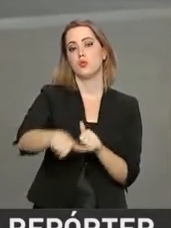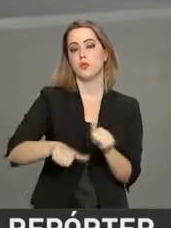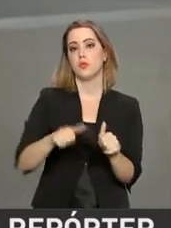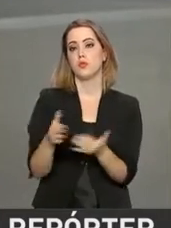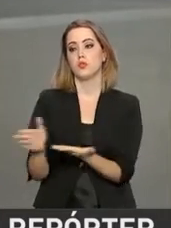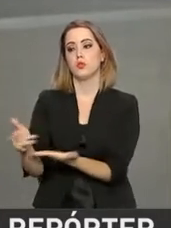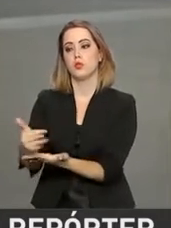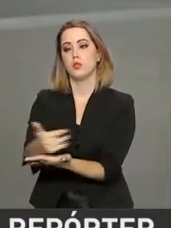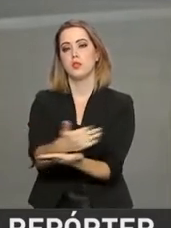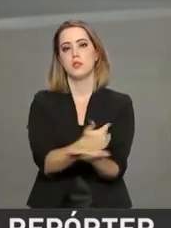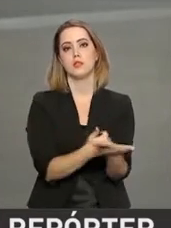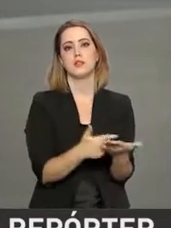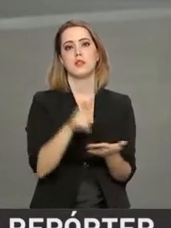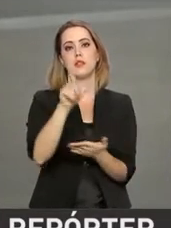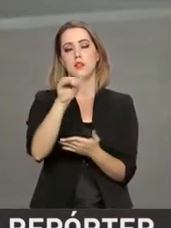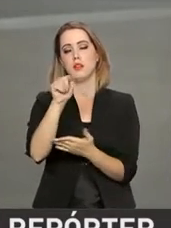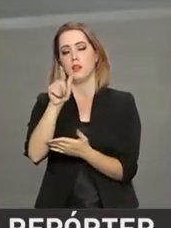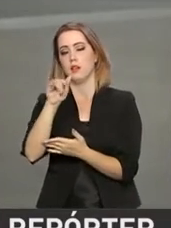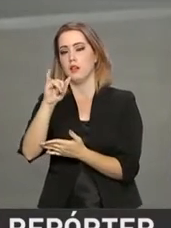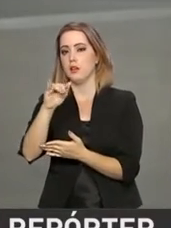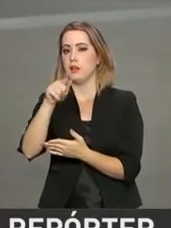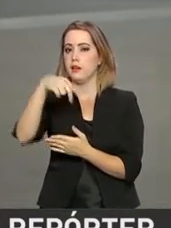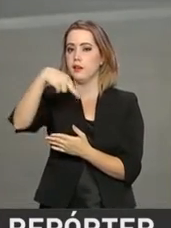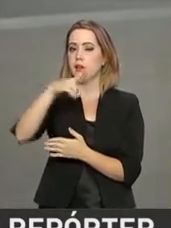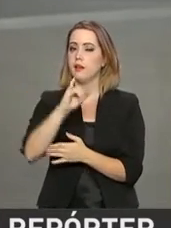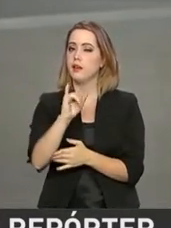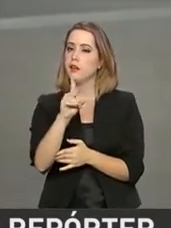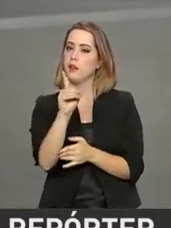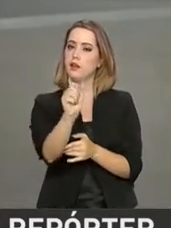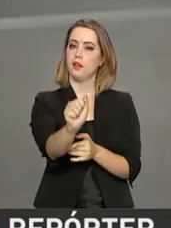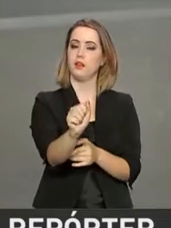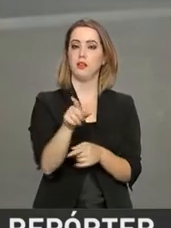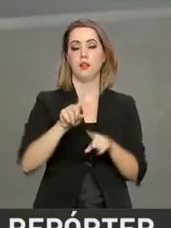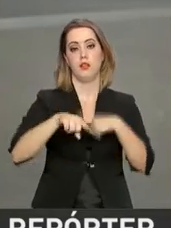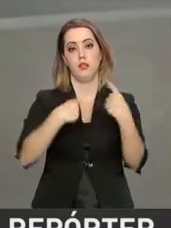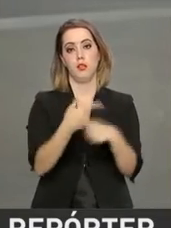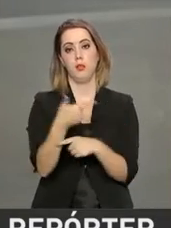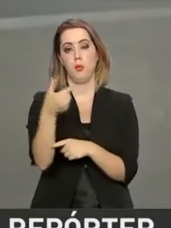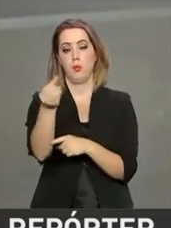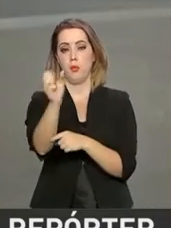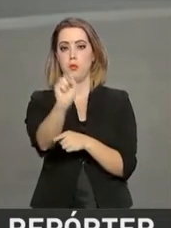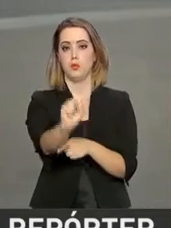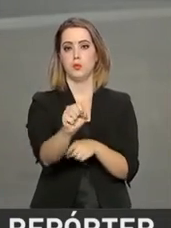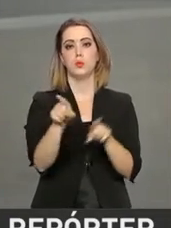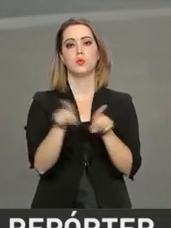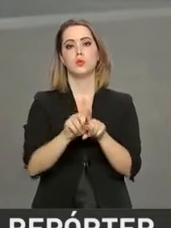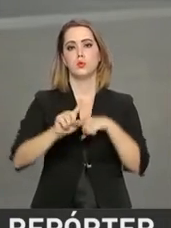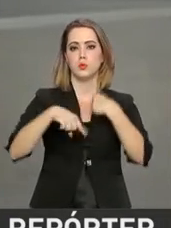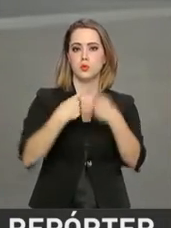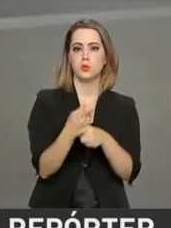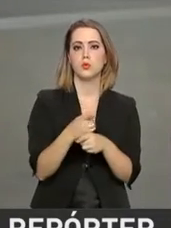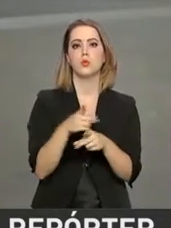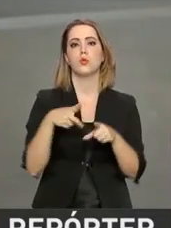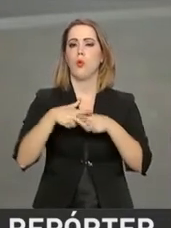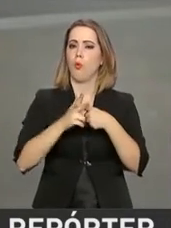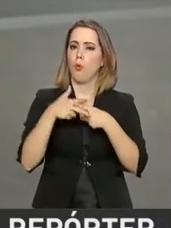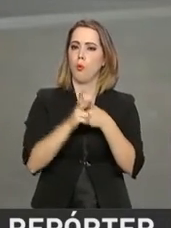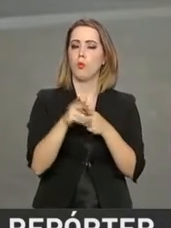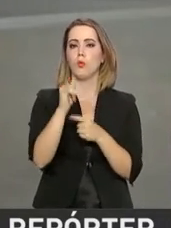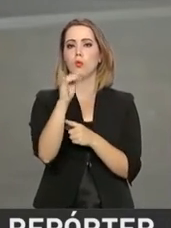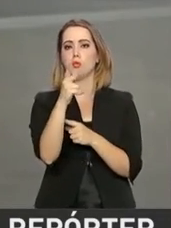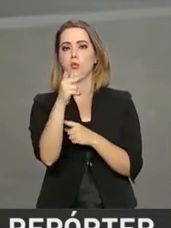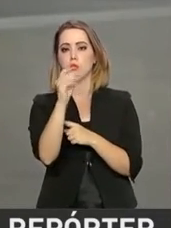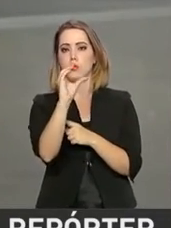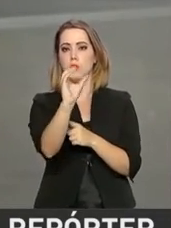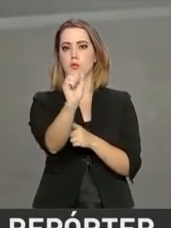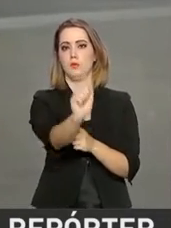Para 2018, daí sim, já vai ser uma correção a partir do IPCA, que é o índice oficial da